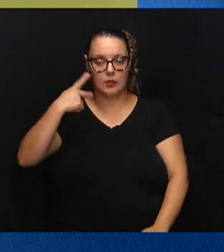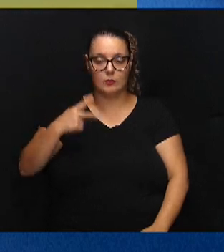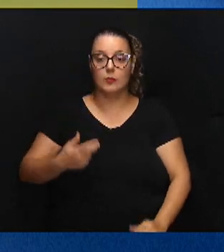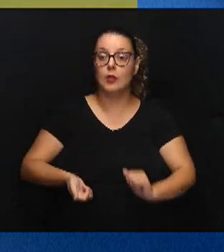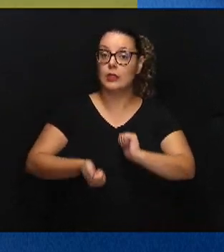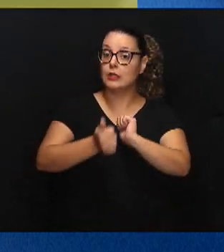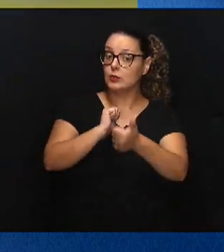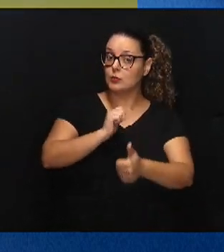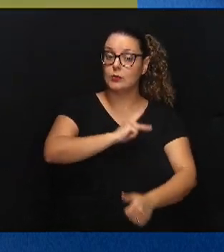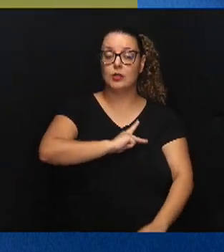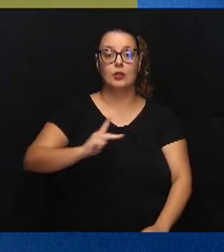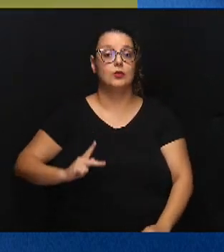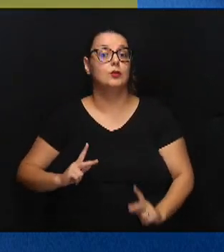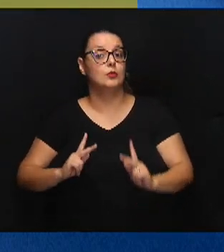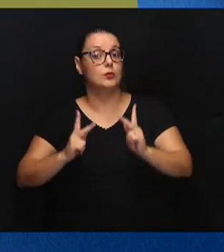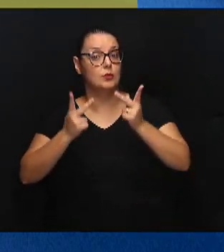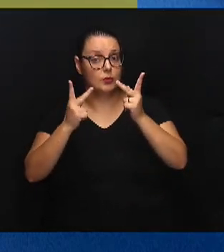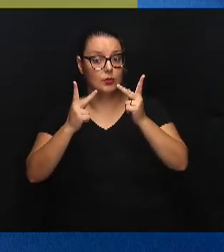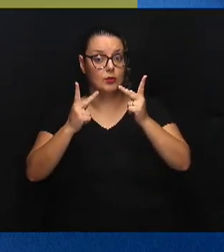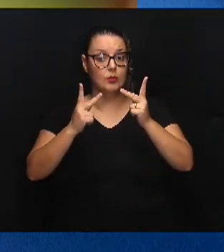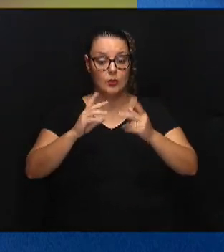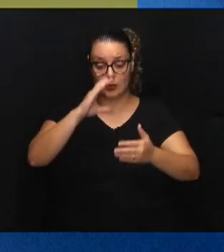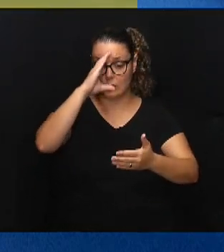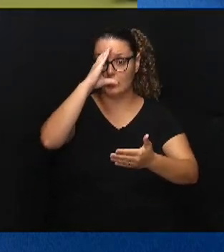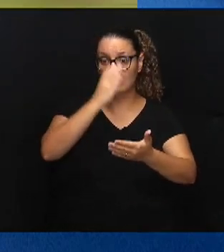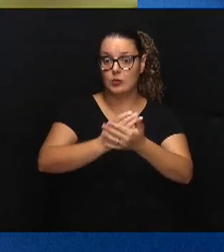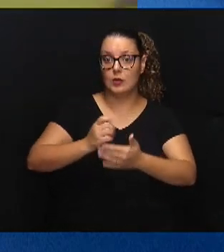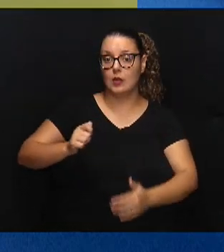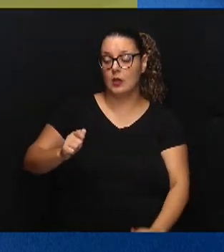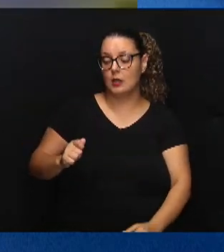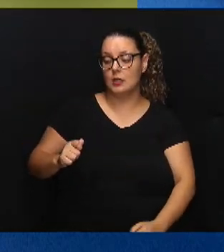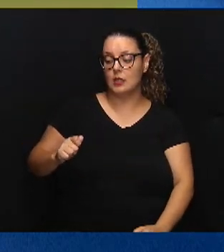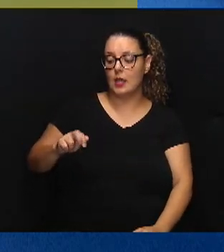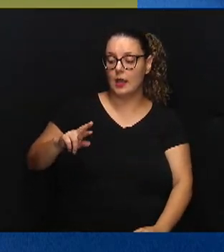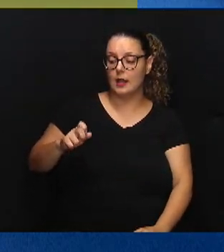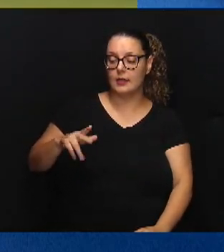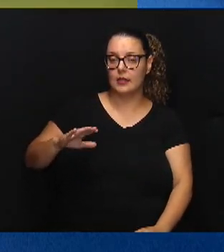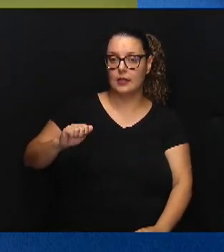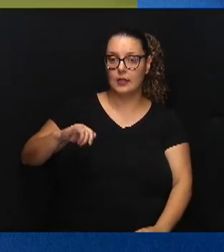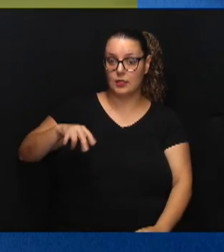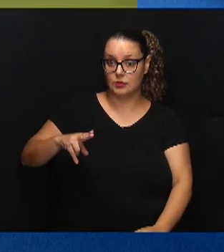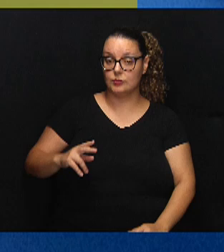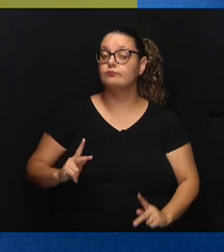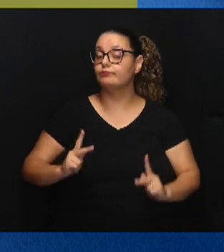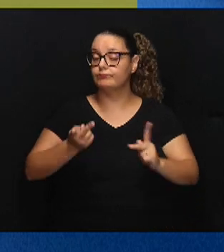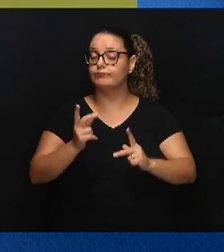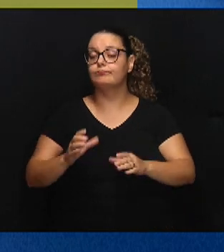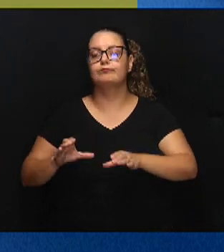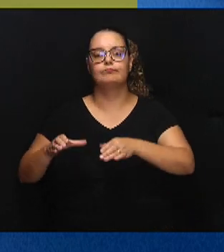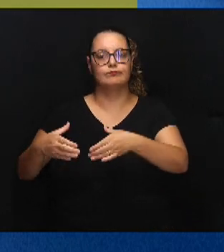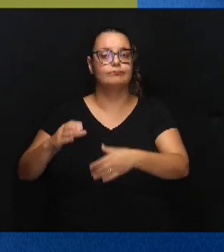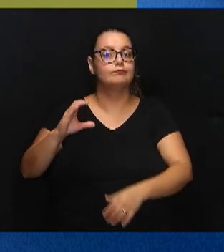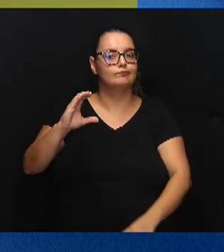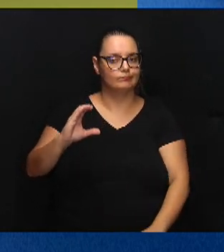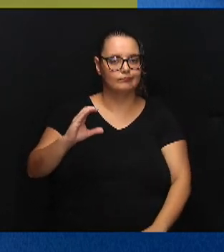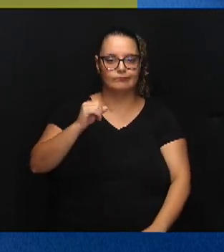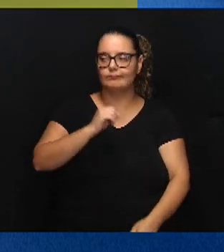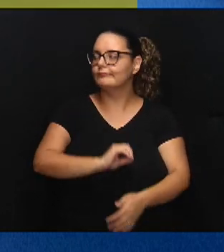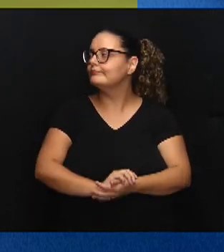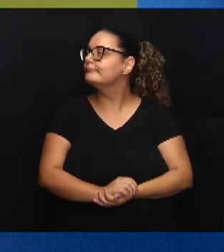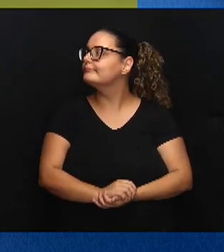esporte, Ponte Preta vence Confiança em Aracaju e segue invicta na Série C.